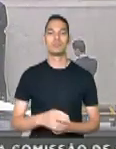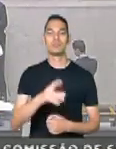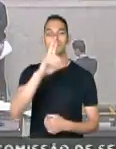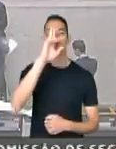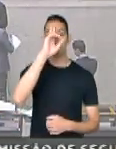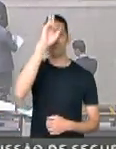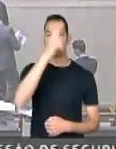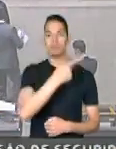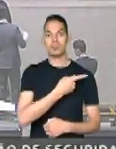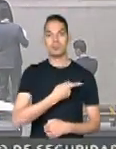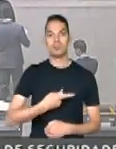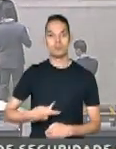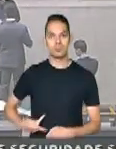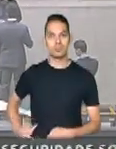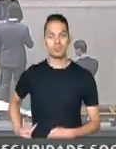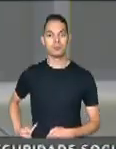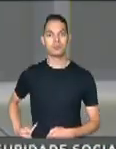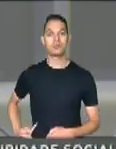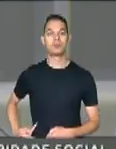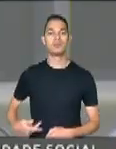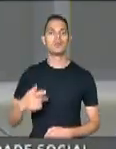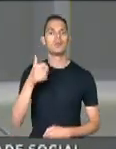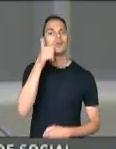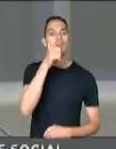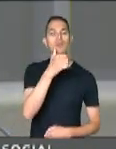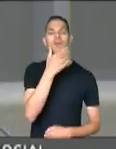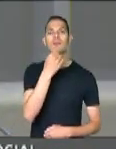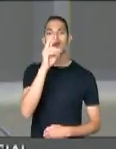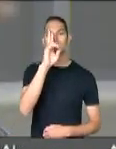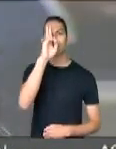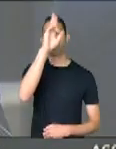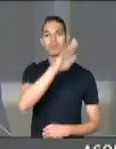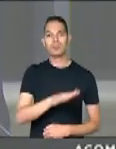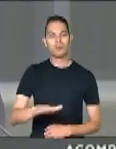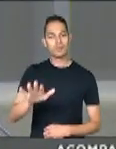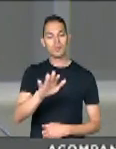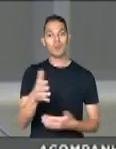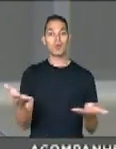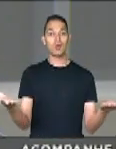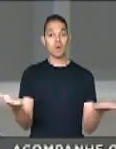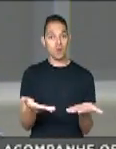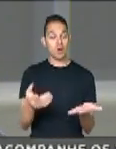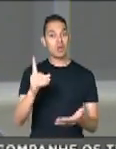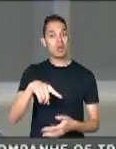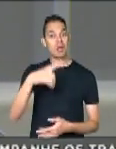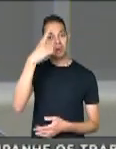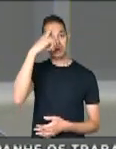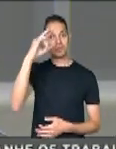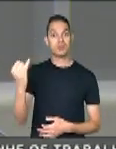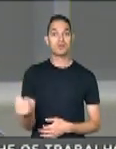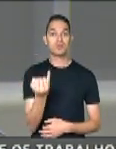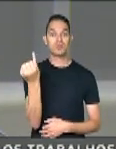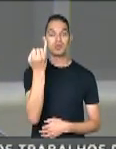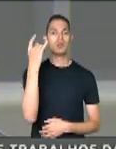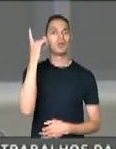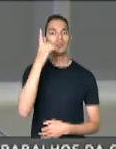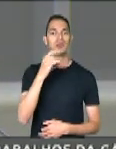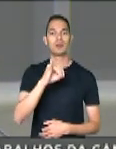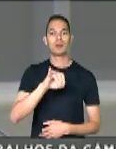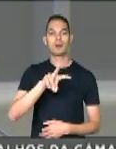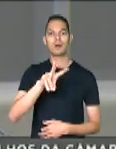Senhor presidente, senhoras e senhores, esse é um dia muito importante, deputado Ivan